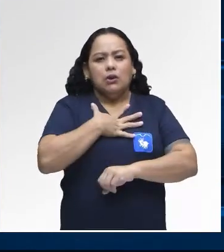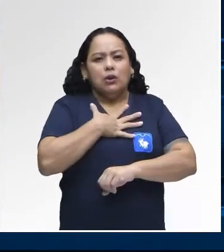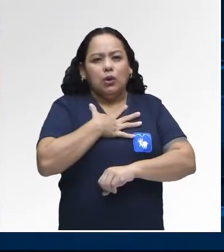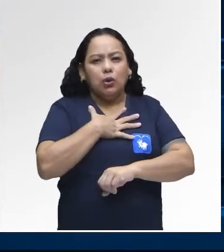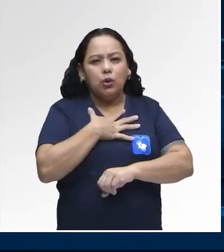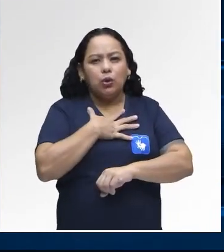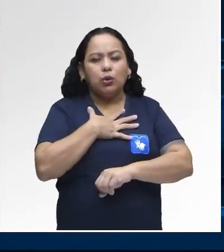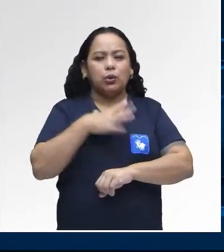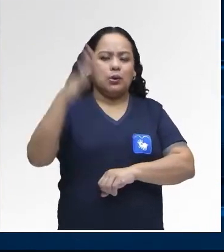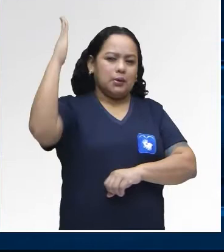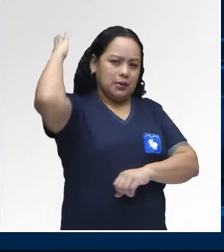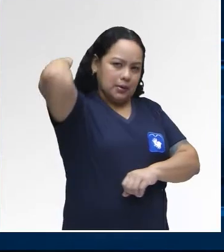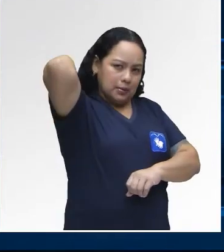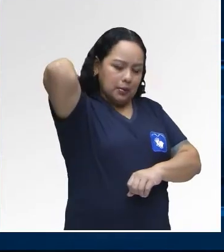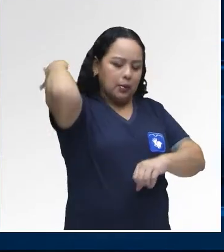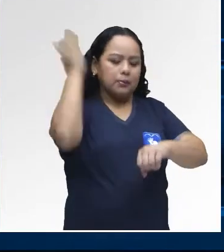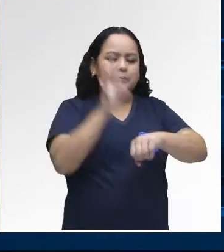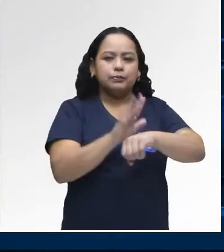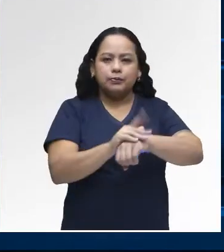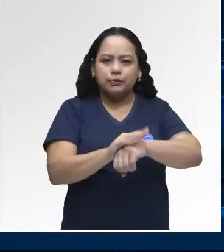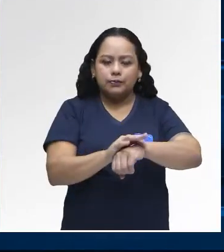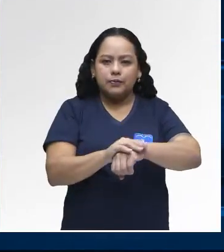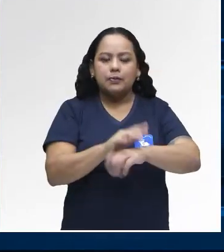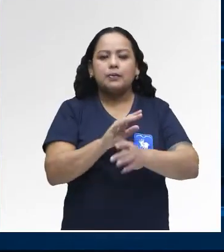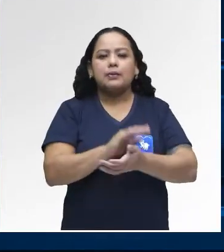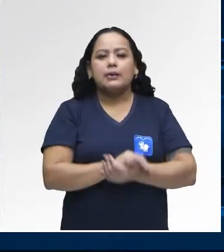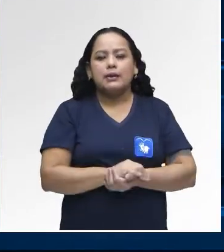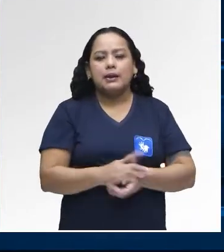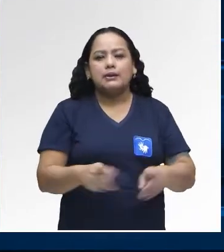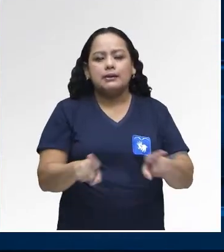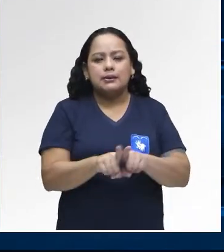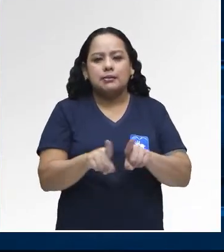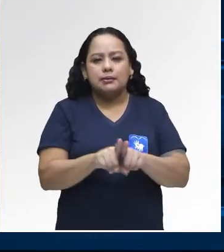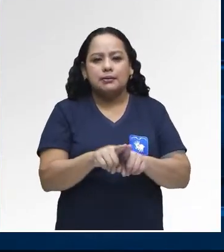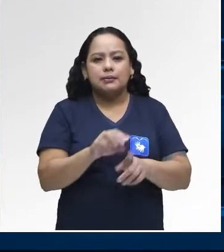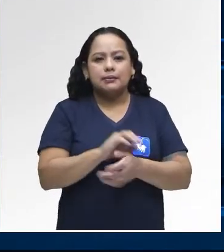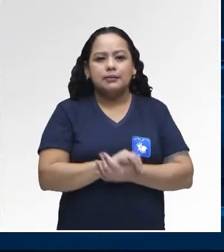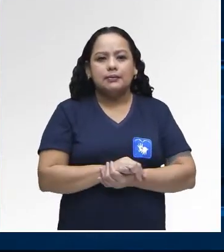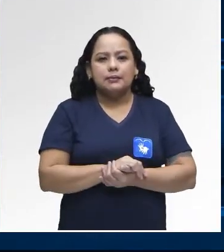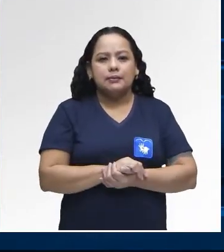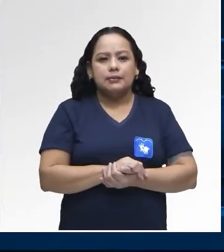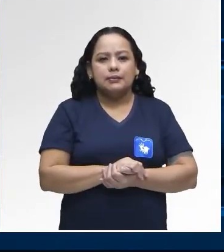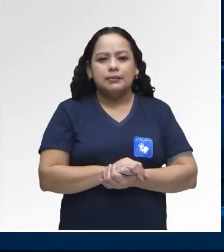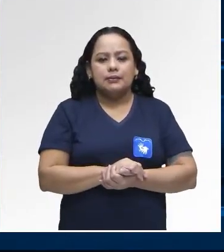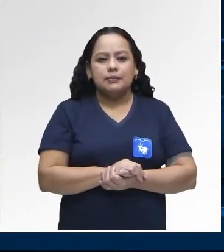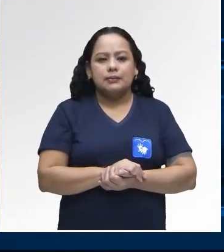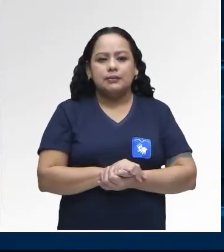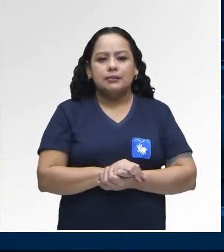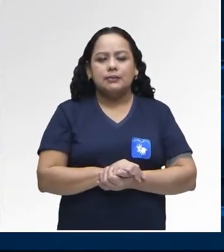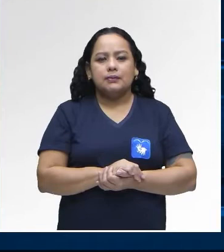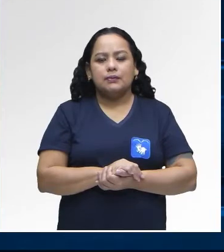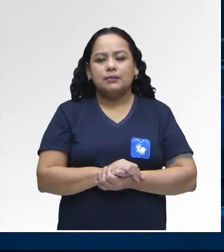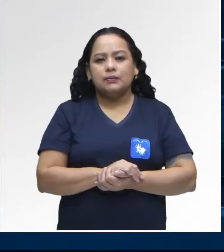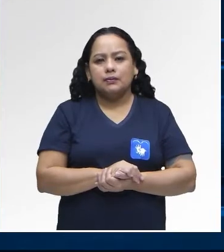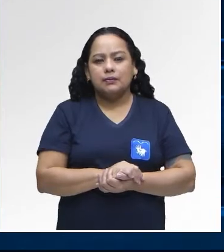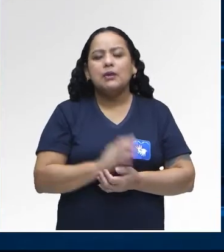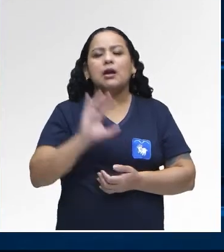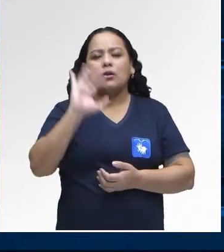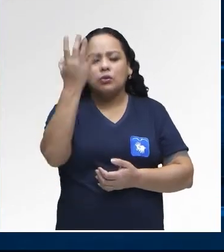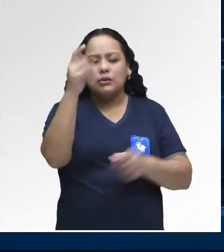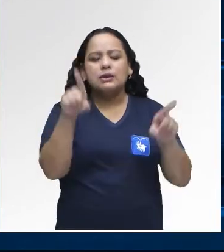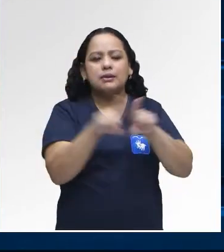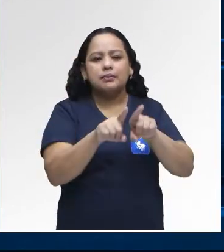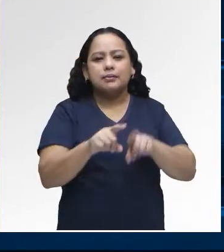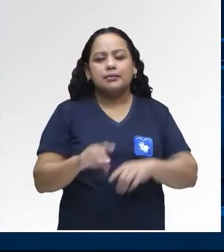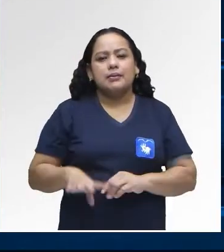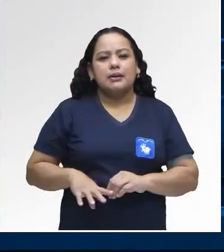no pulmão, doenças no trato respiratório podem ser consequências também. Efizema é